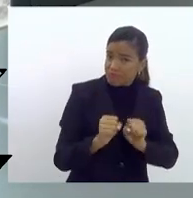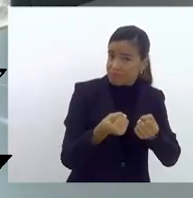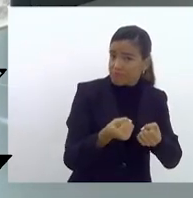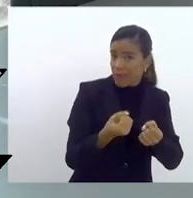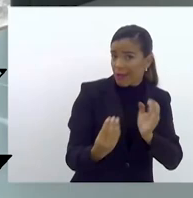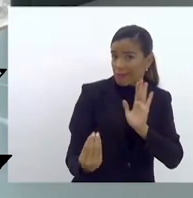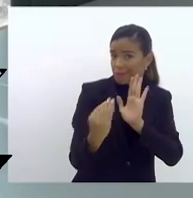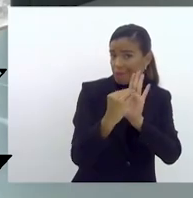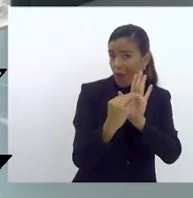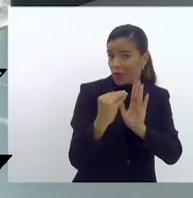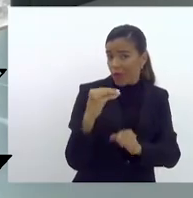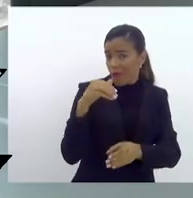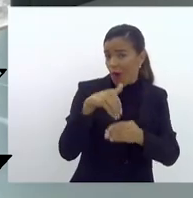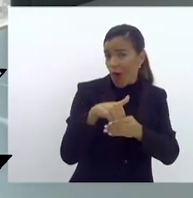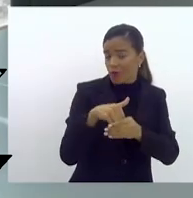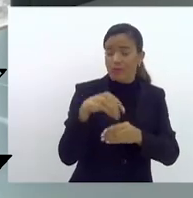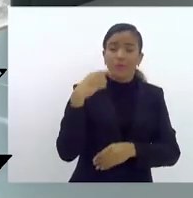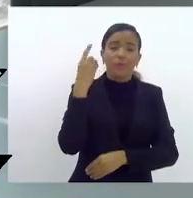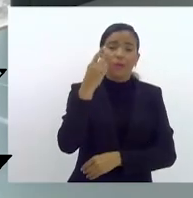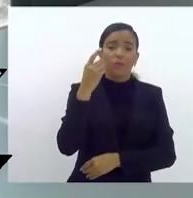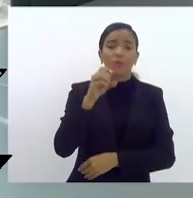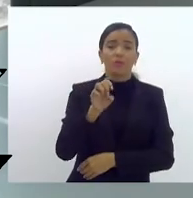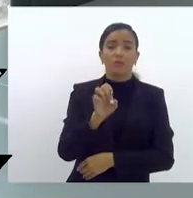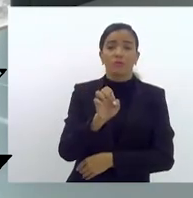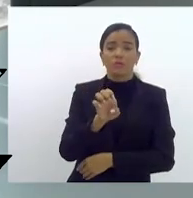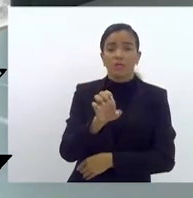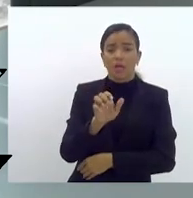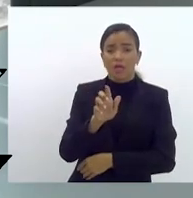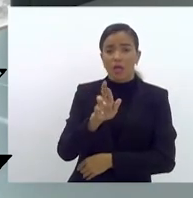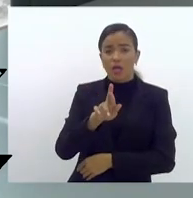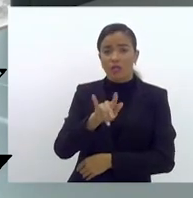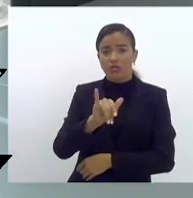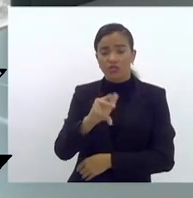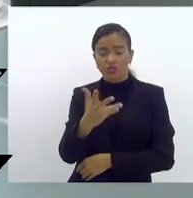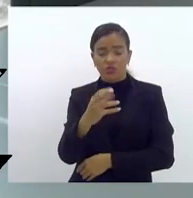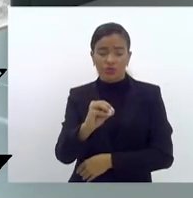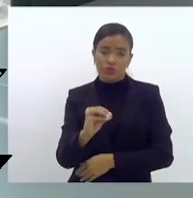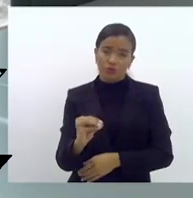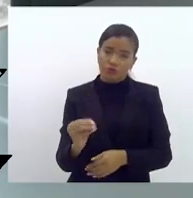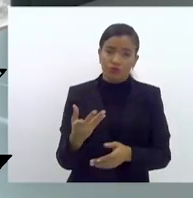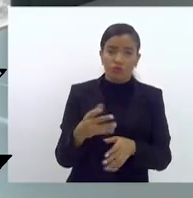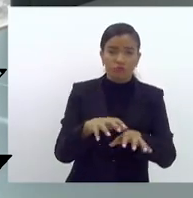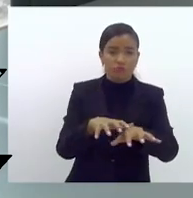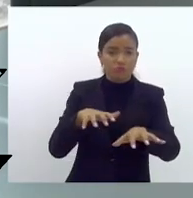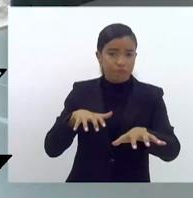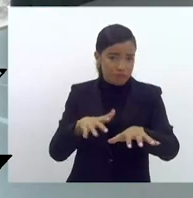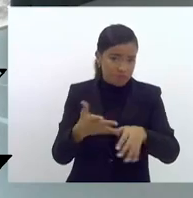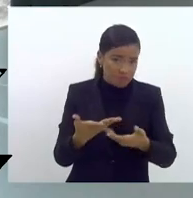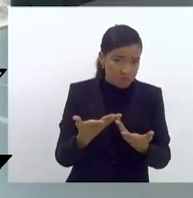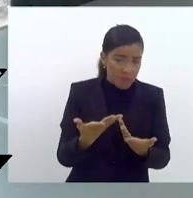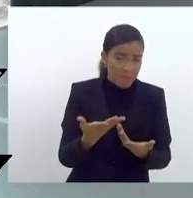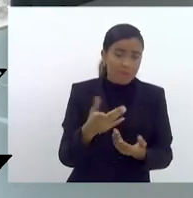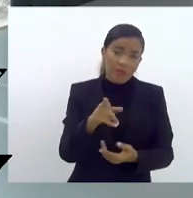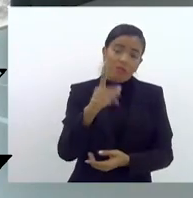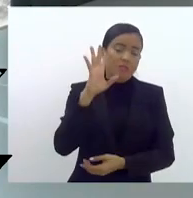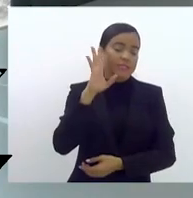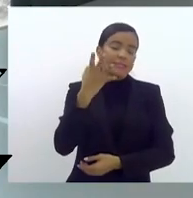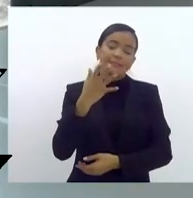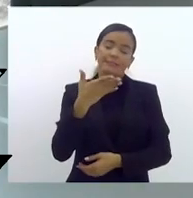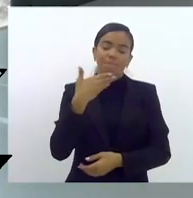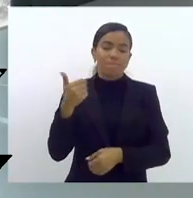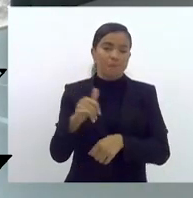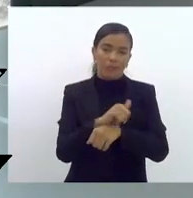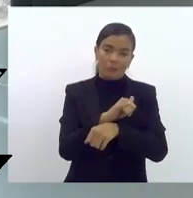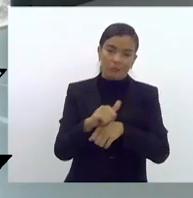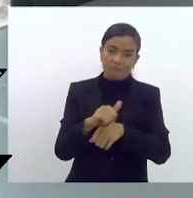a gente coloca o voto do deputado Serginho para para colação aqui para para voto do colegiado excelência que decide é a melhor forma